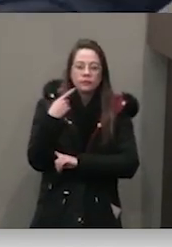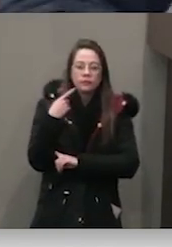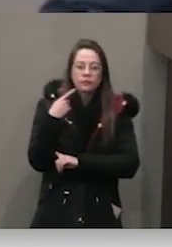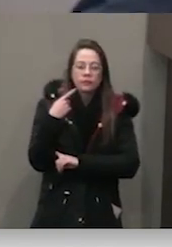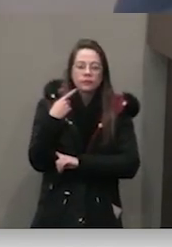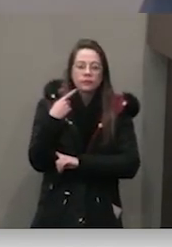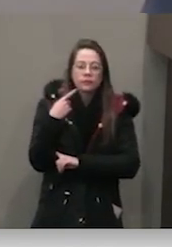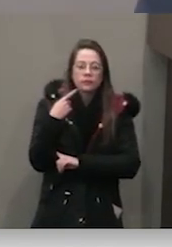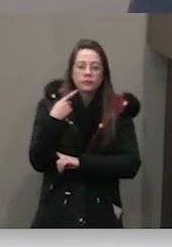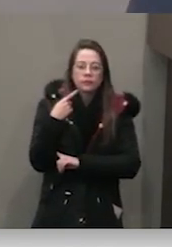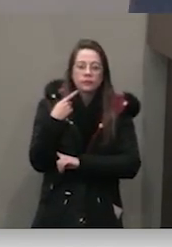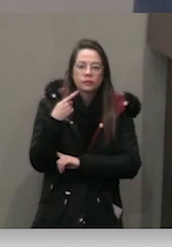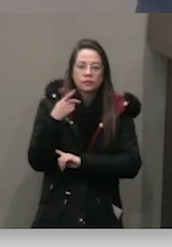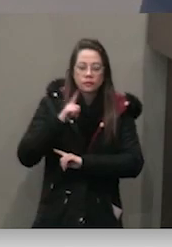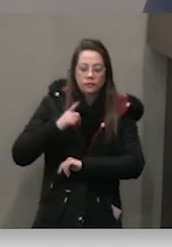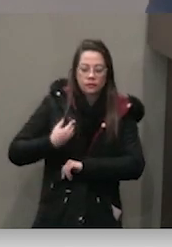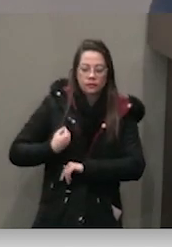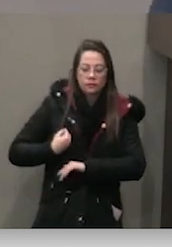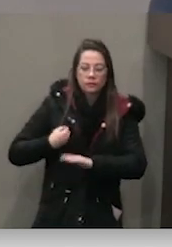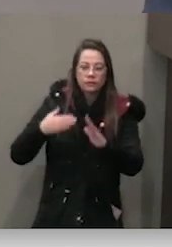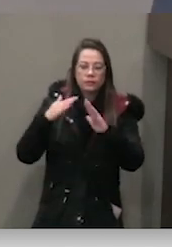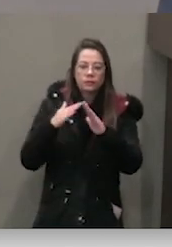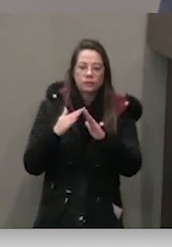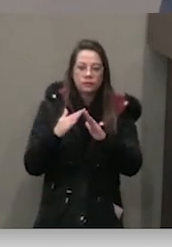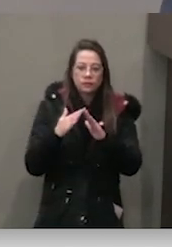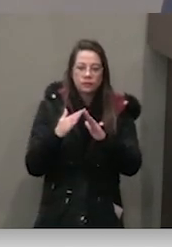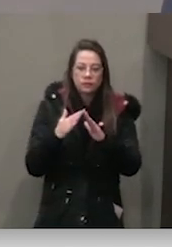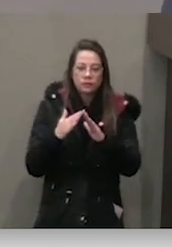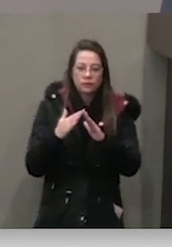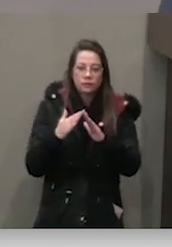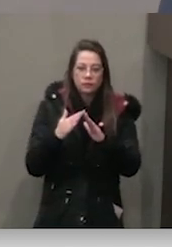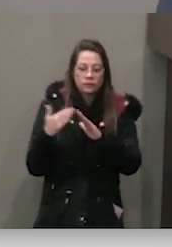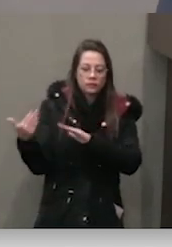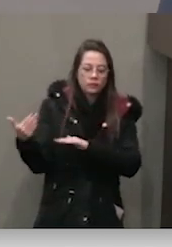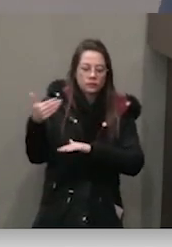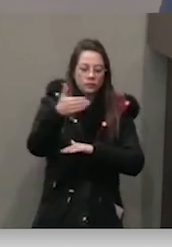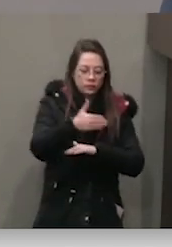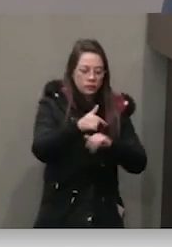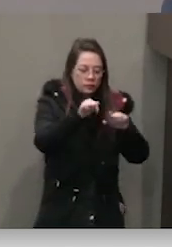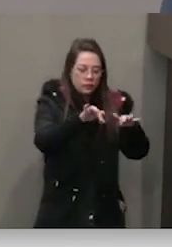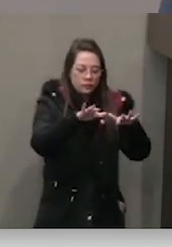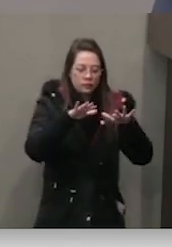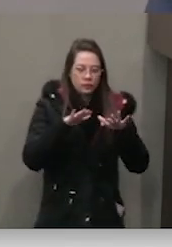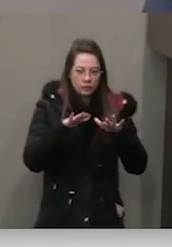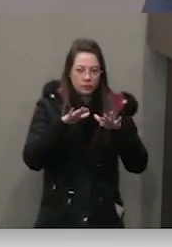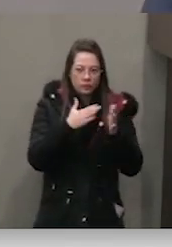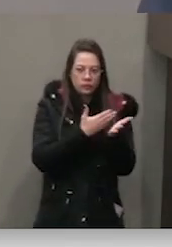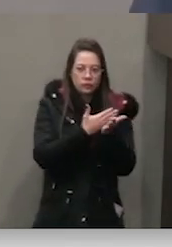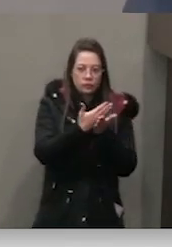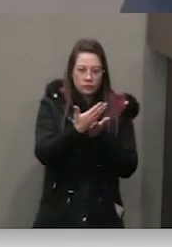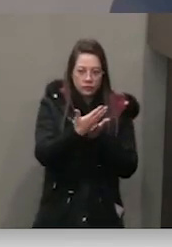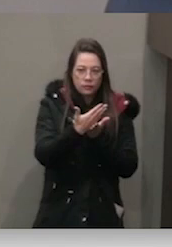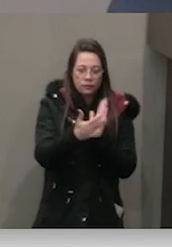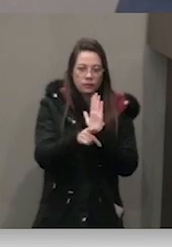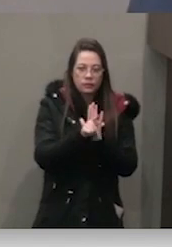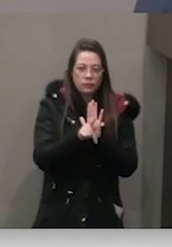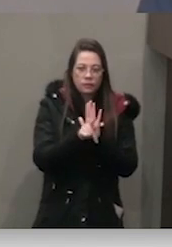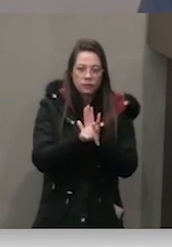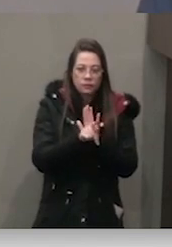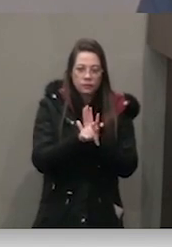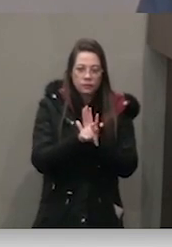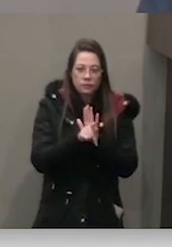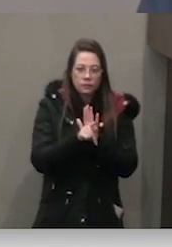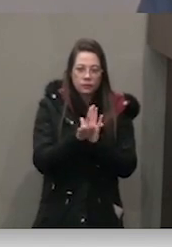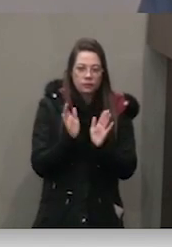Solicitamos que os vereadores que estão na casa se desloquem até o plenário para darmos início